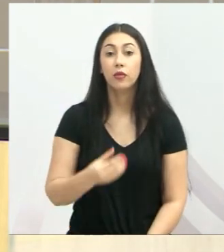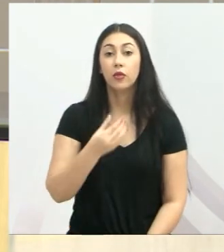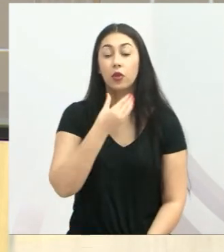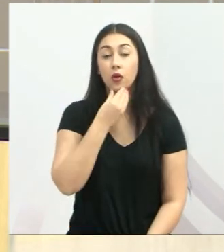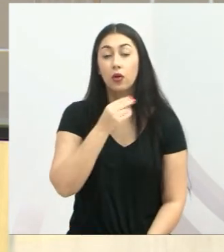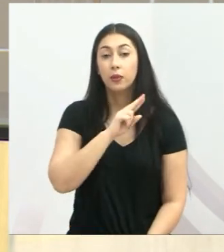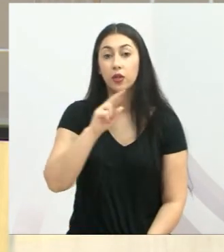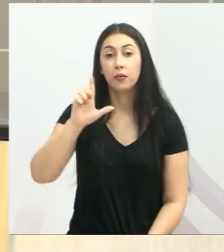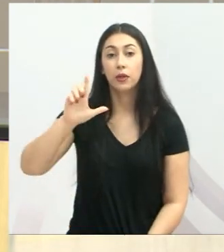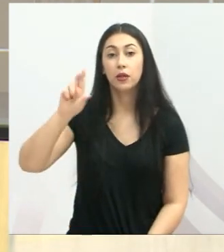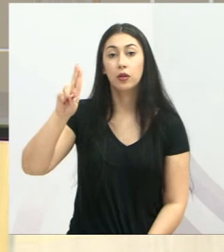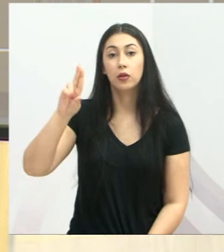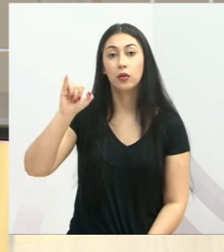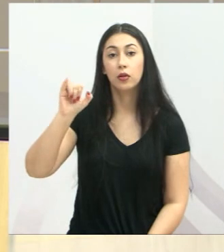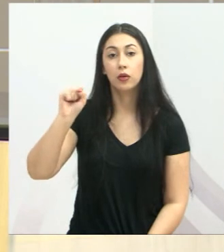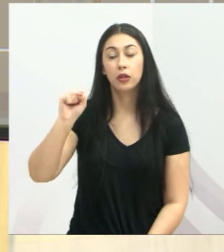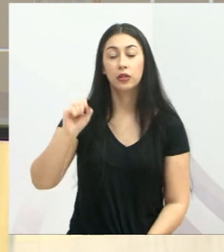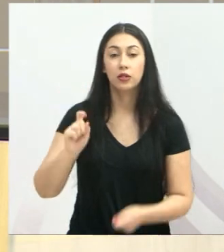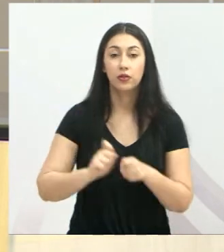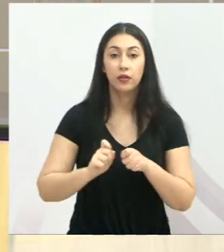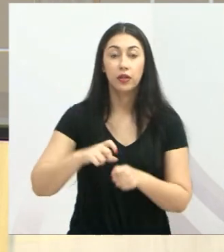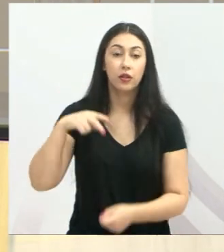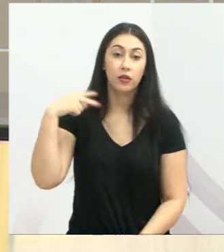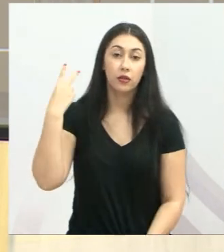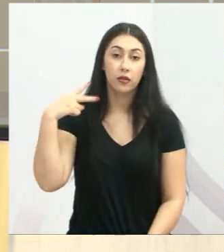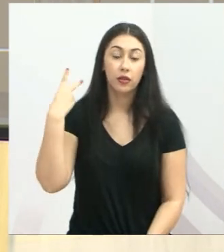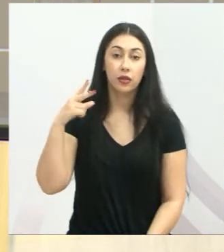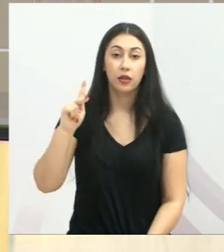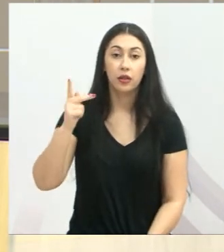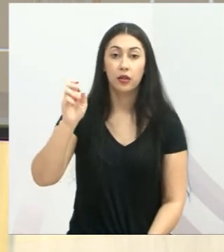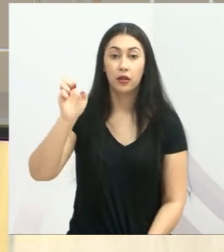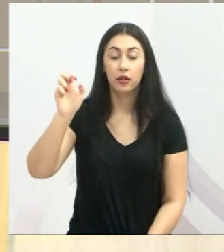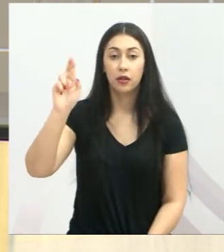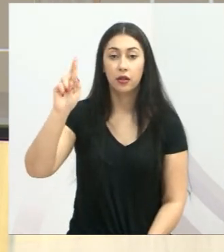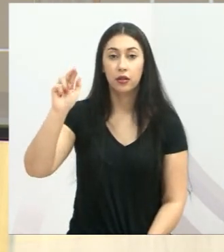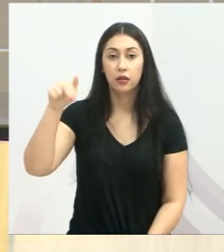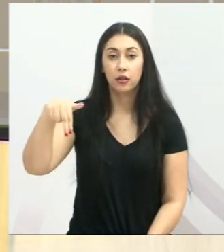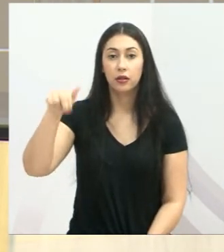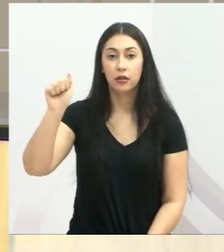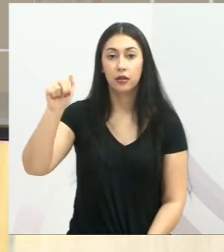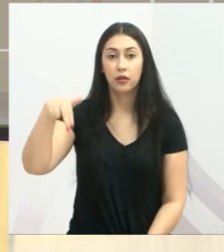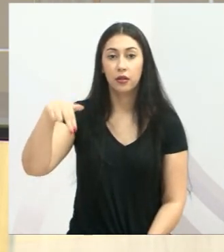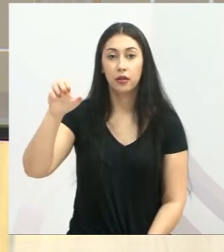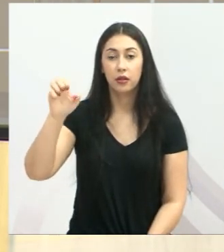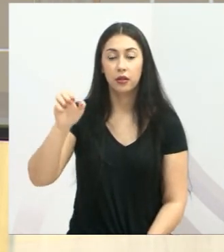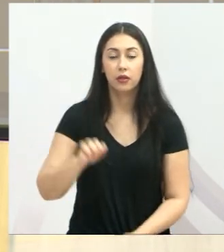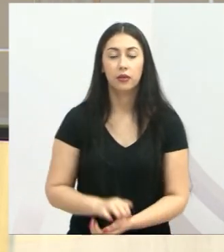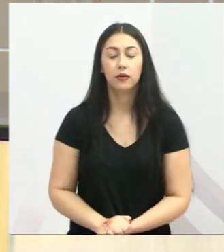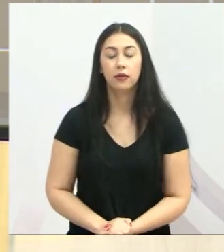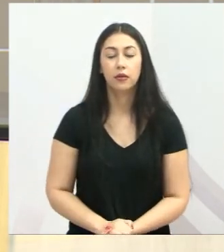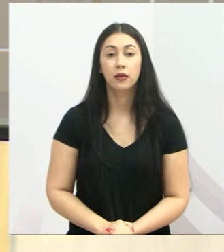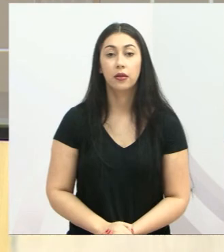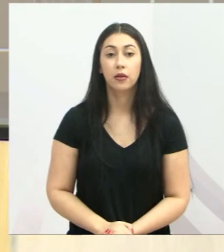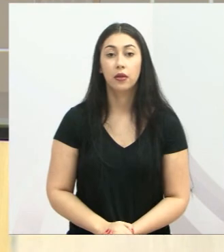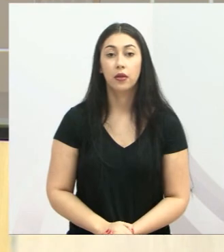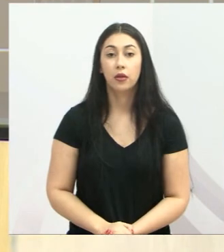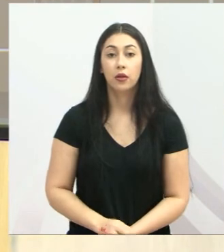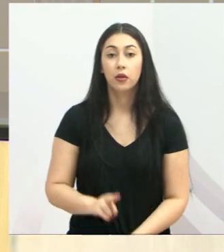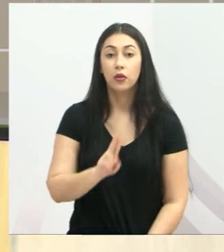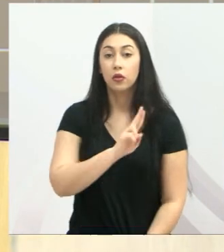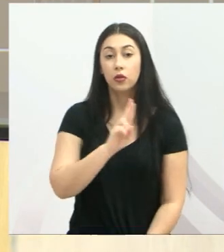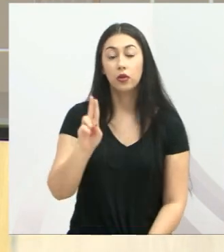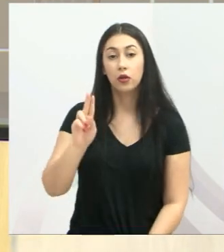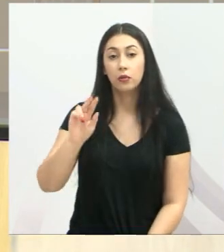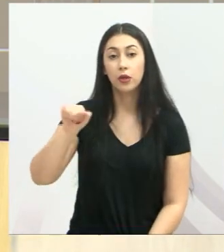Antônio Massari Júnior. Voto formulado pelo vereador Hernani. Voto de pesar pelo falecimento de Jureia